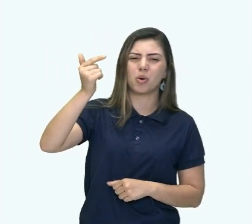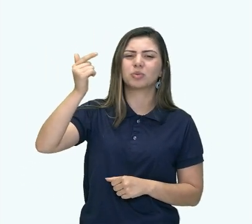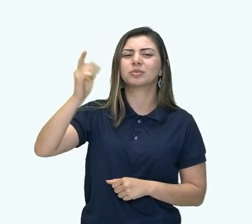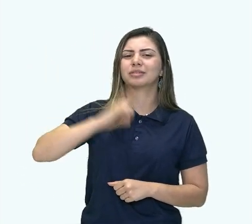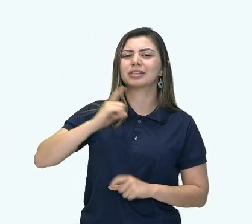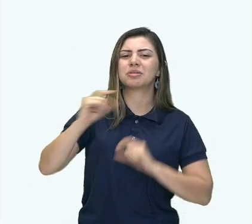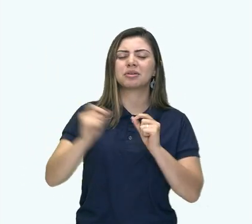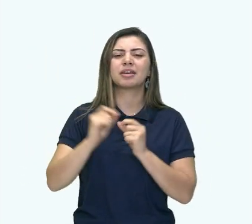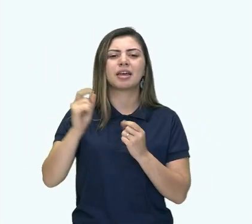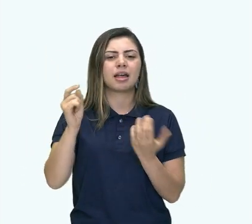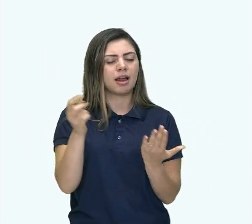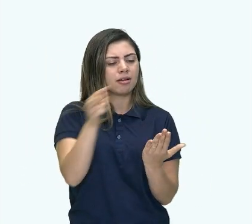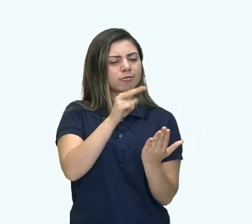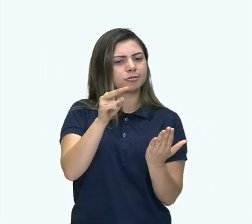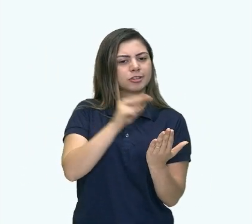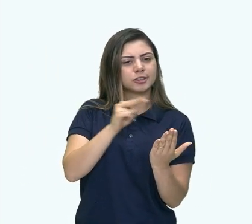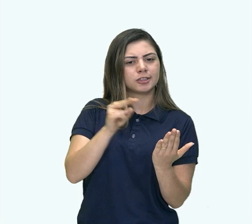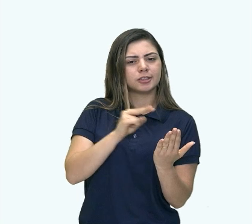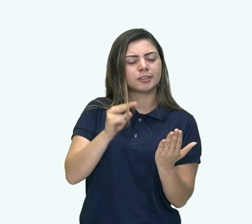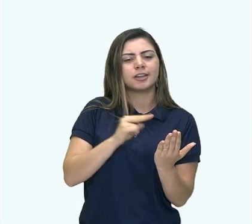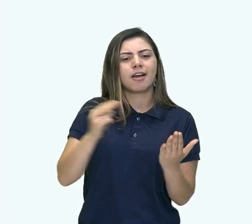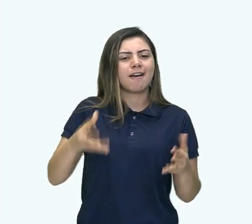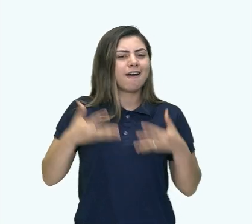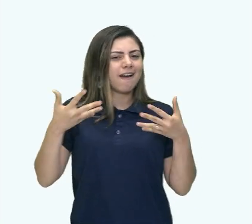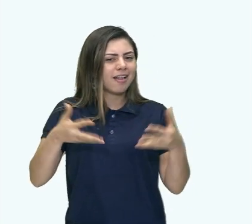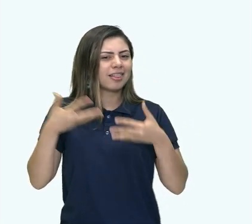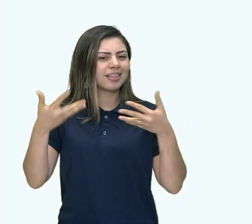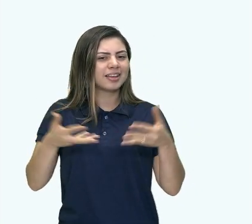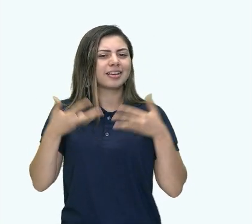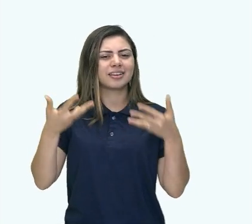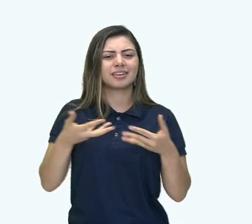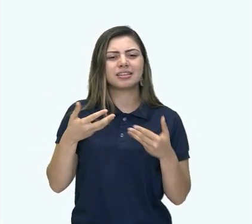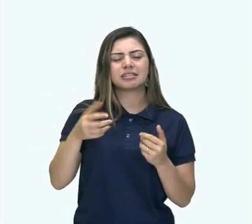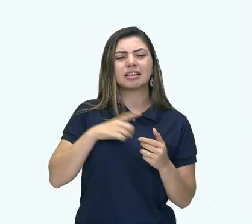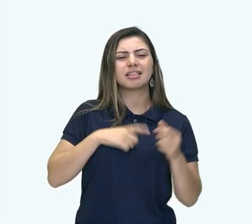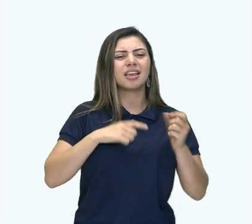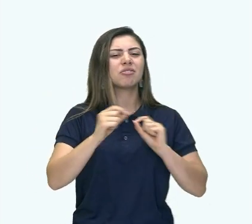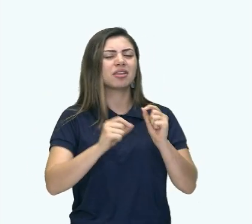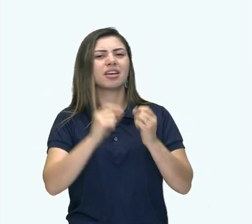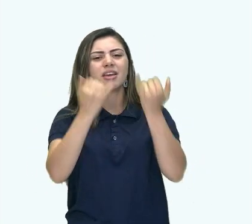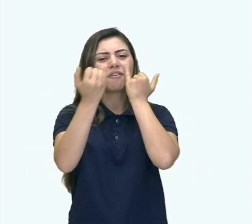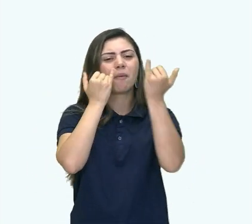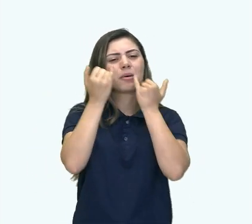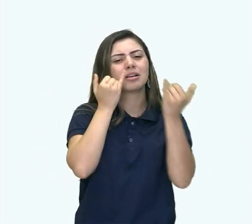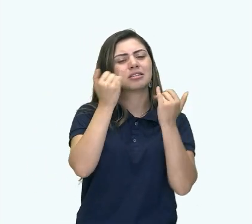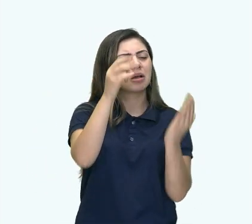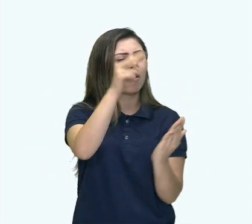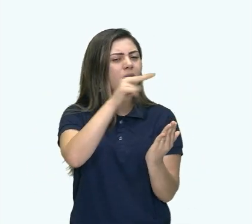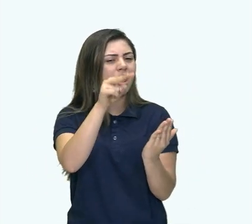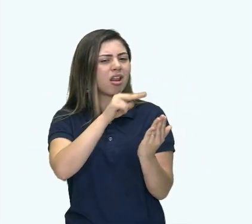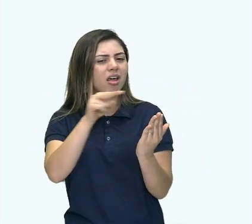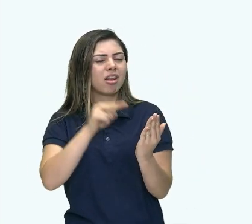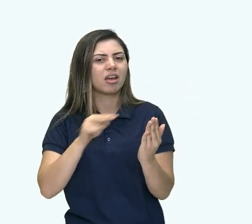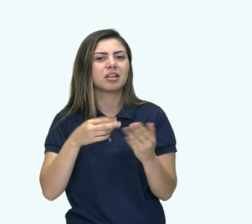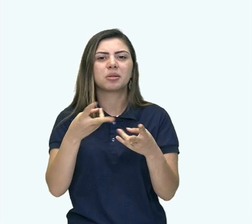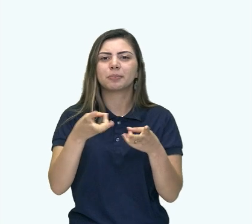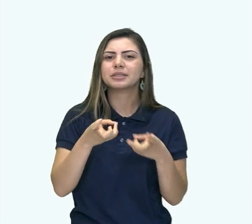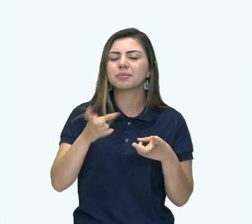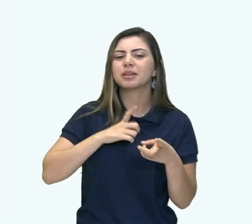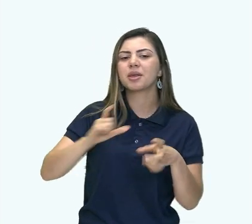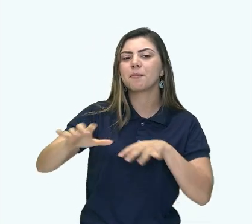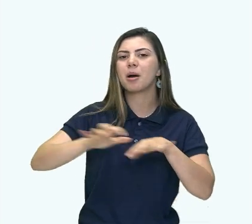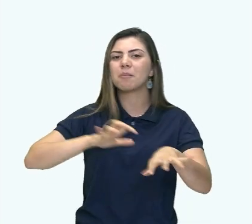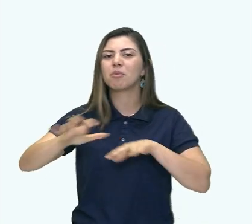me enche de alegria e preguiça. Quem lê tanta notícia? Então, assim, né, essa questão da movimentação, de